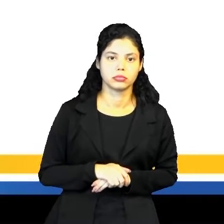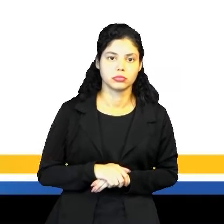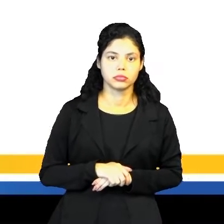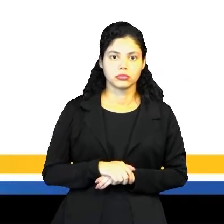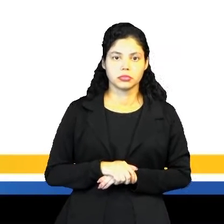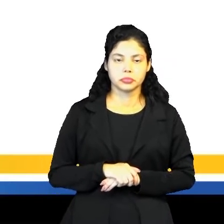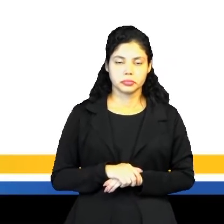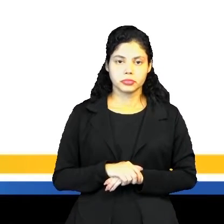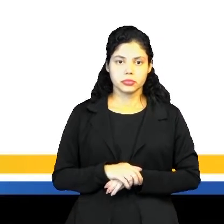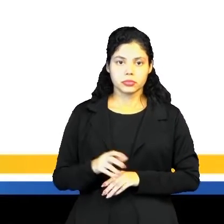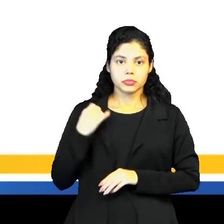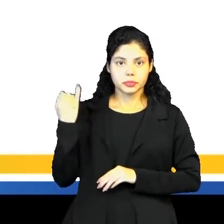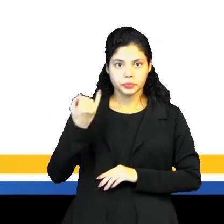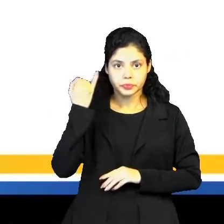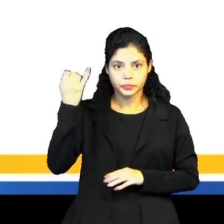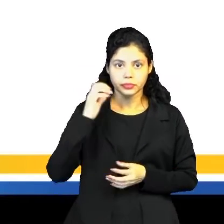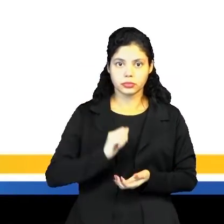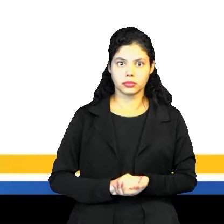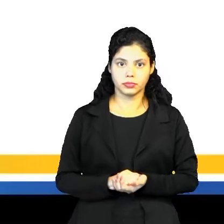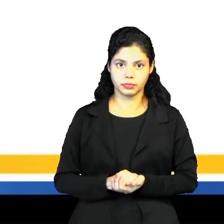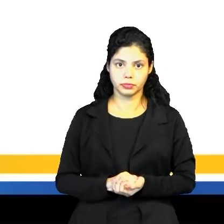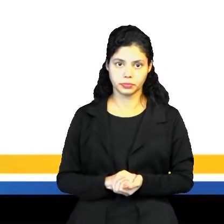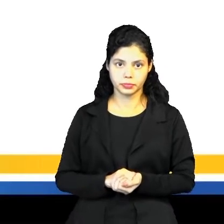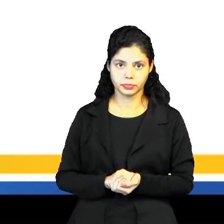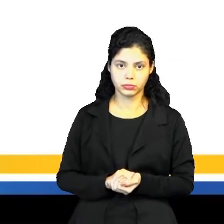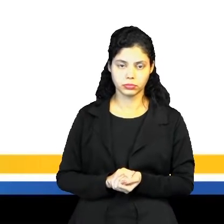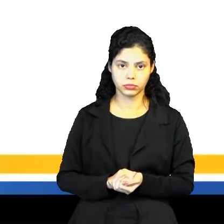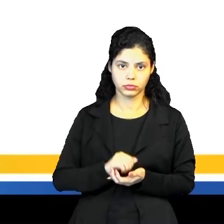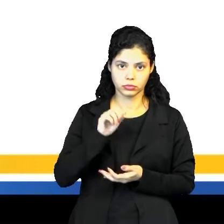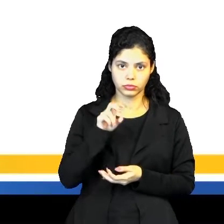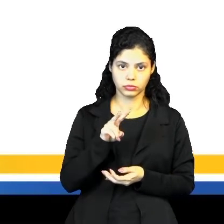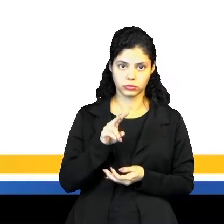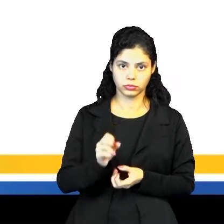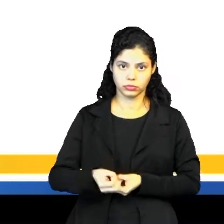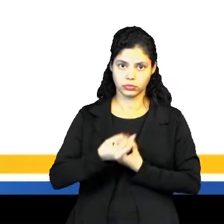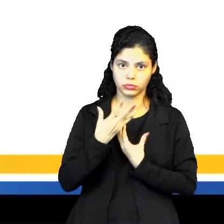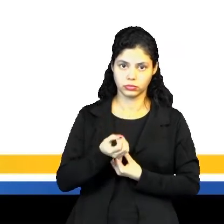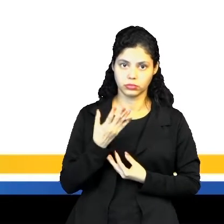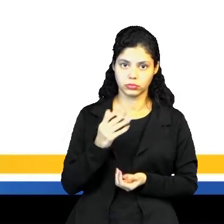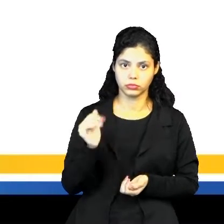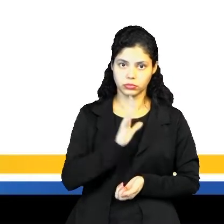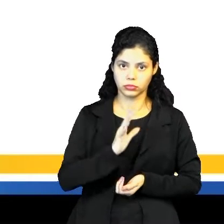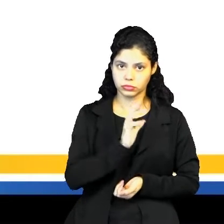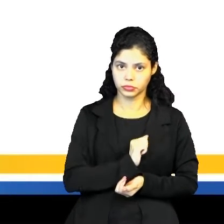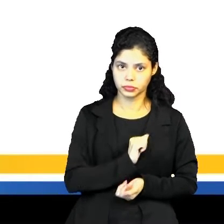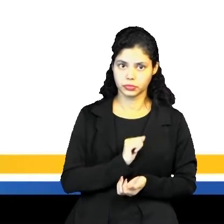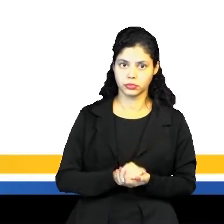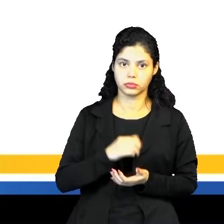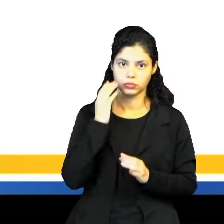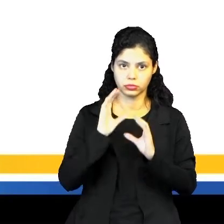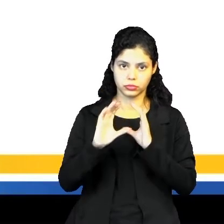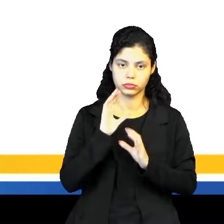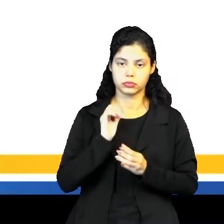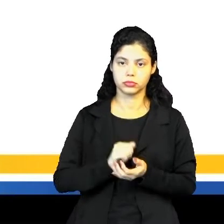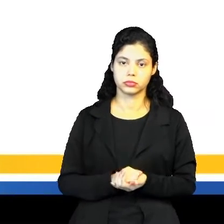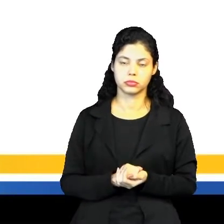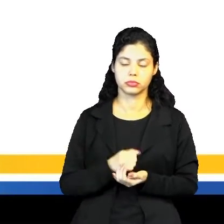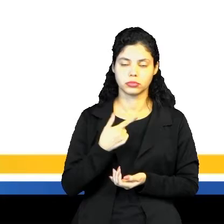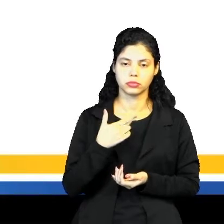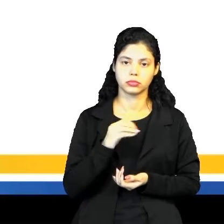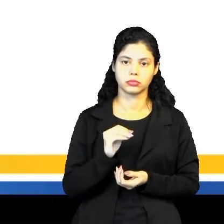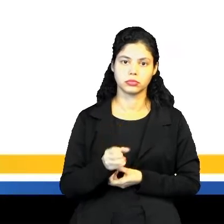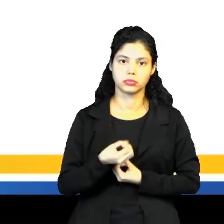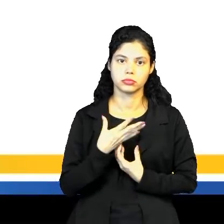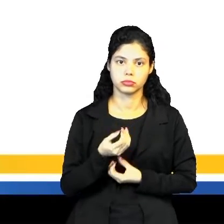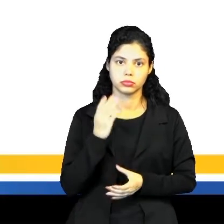Então, dentre as suas obras mais importantes, nós temos o 20 poemas de amor e uma canção desesperada, que é o 20 poemas de